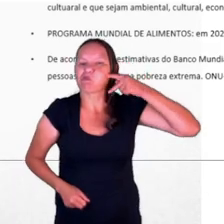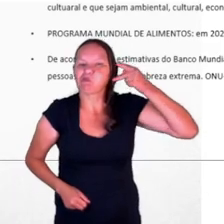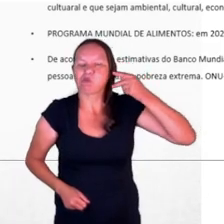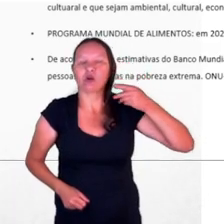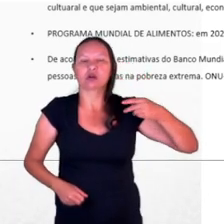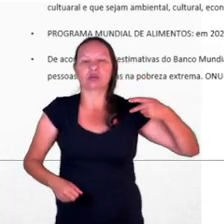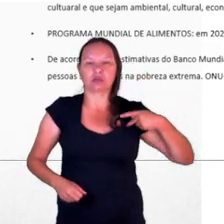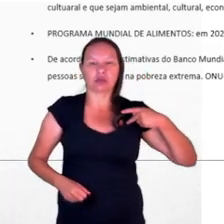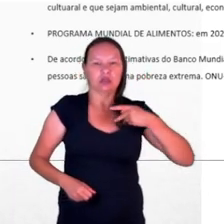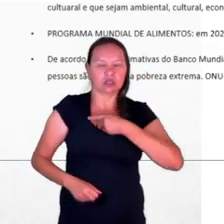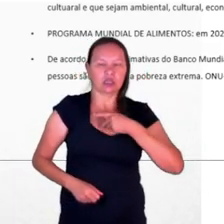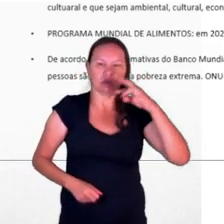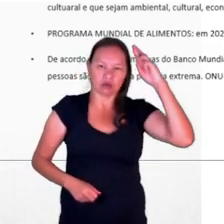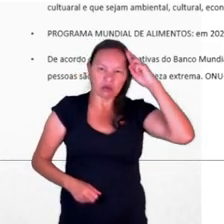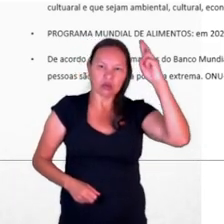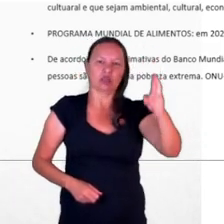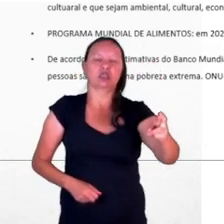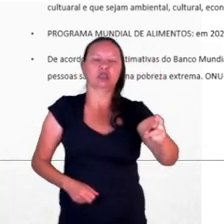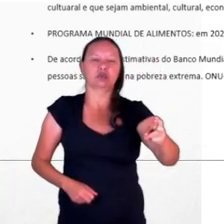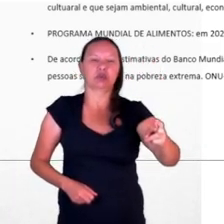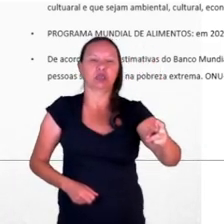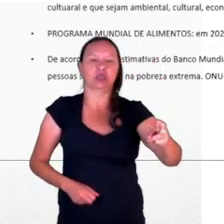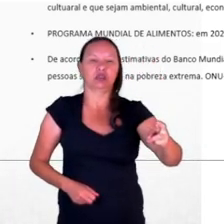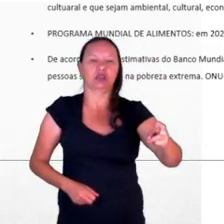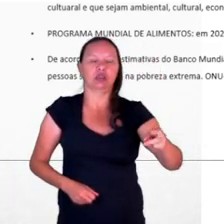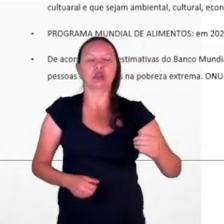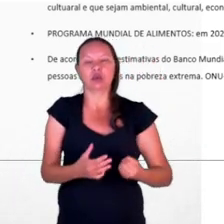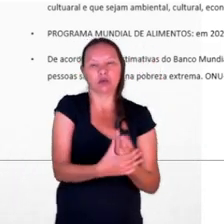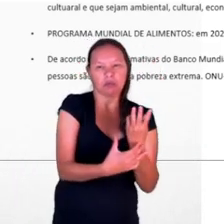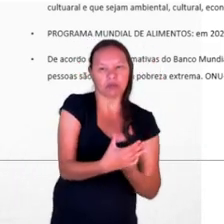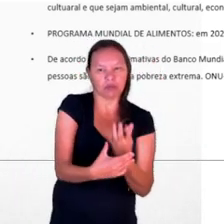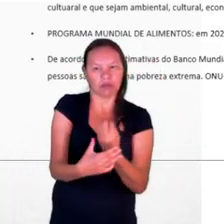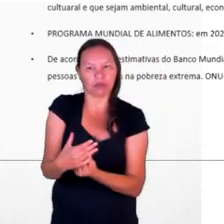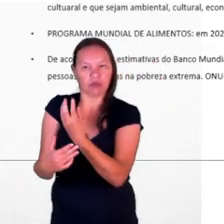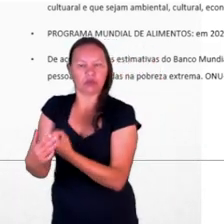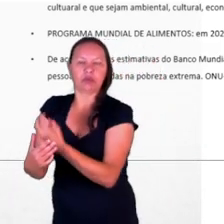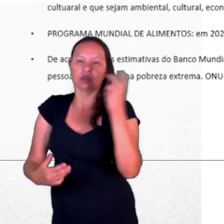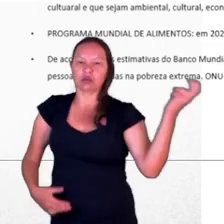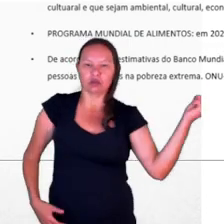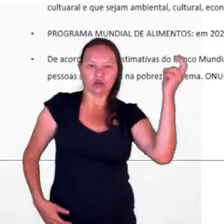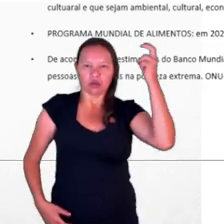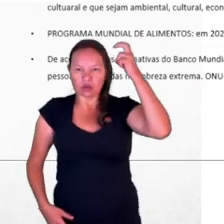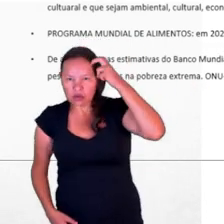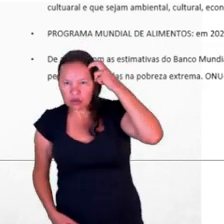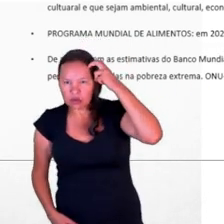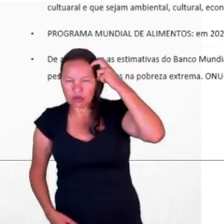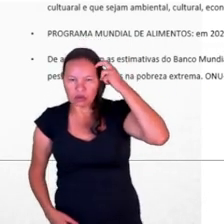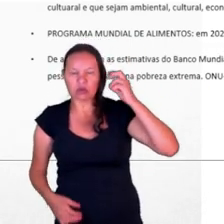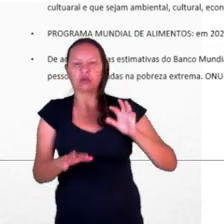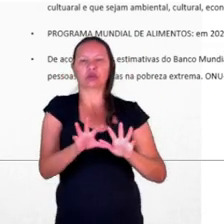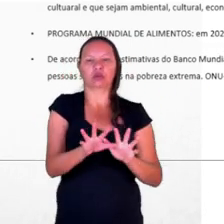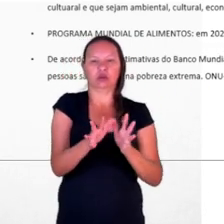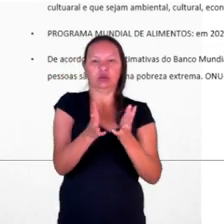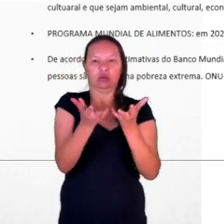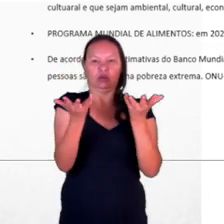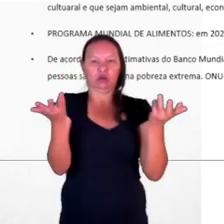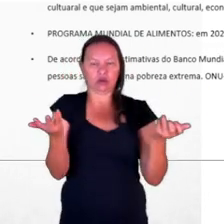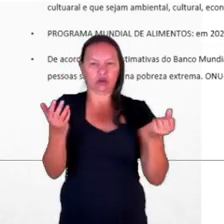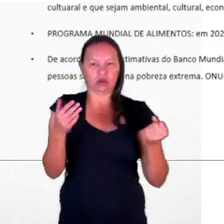respeitem a diversidade cultural e sejam ambiental cultural econômica e socialmente